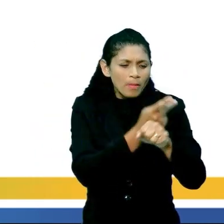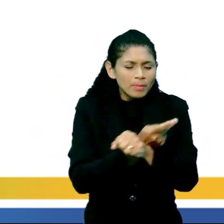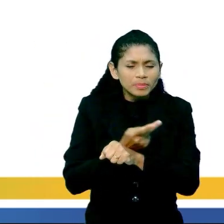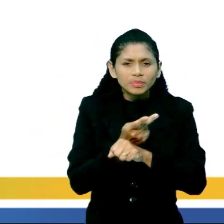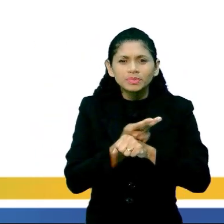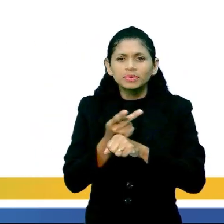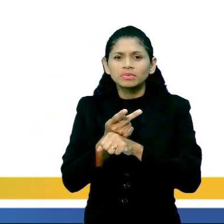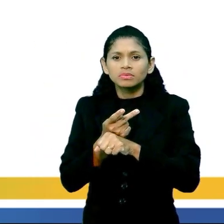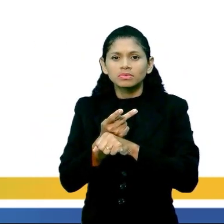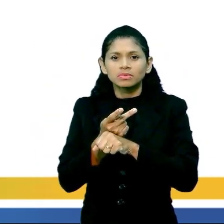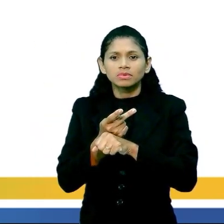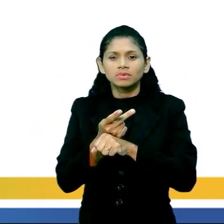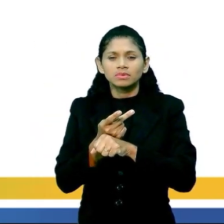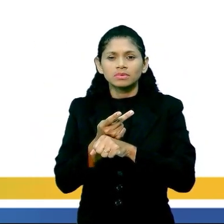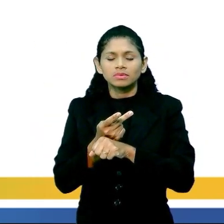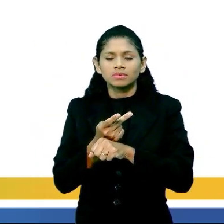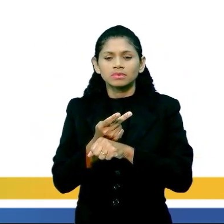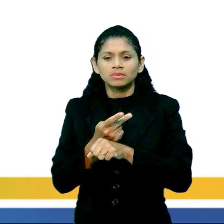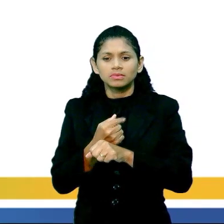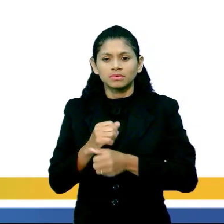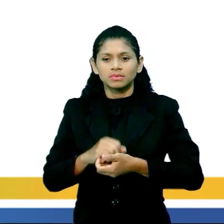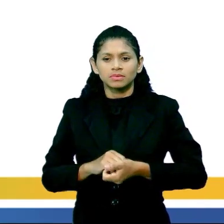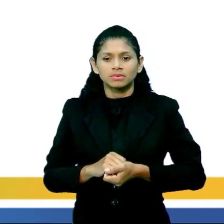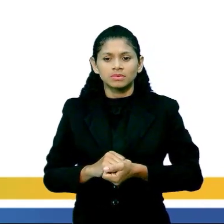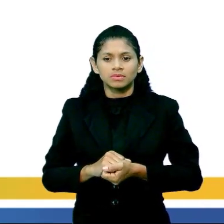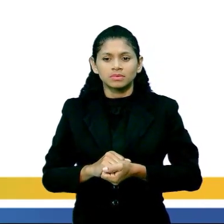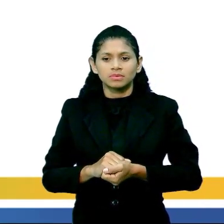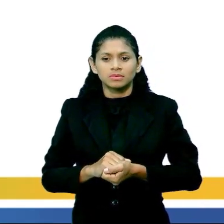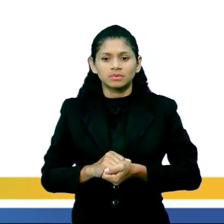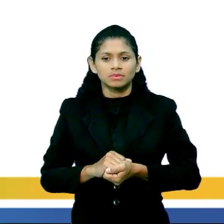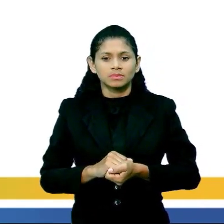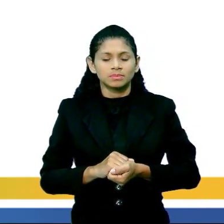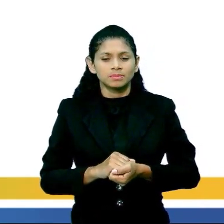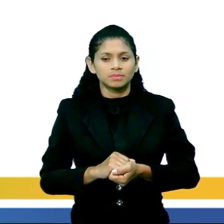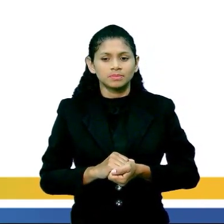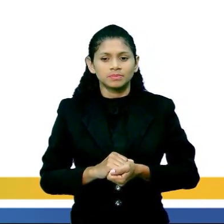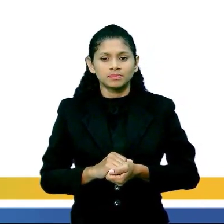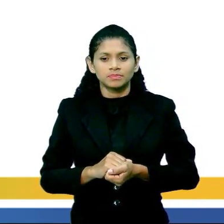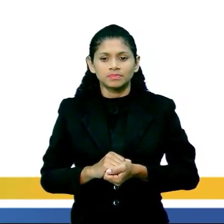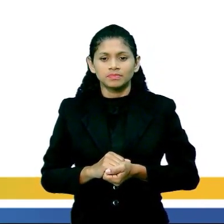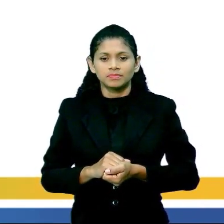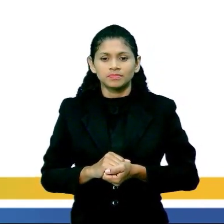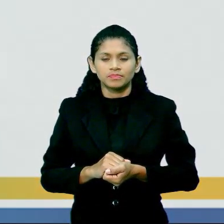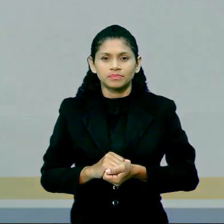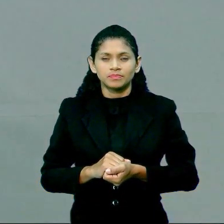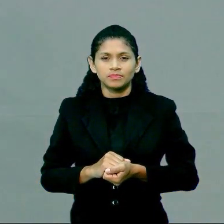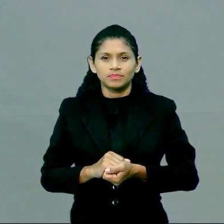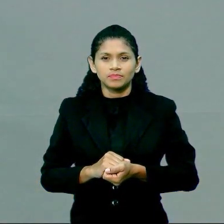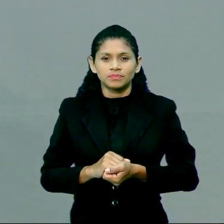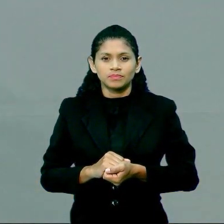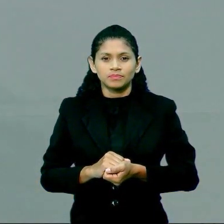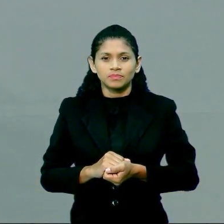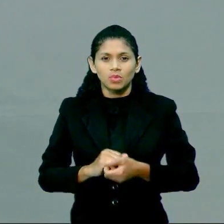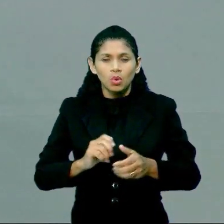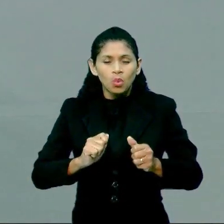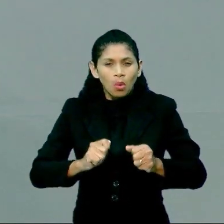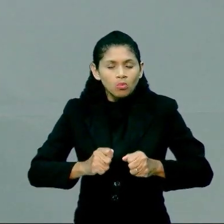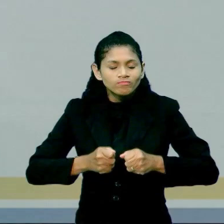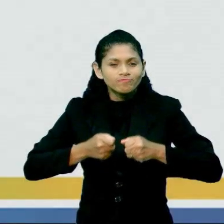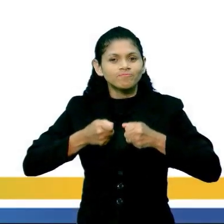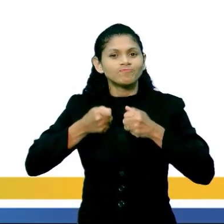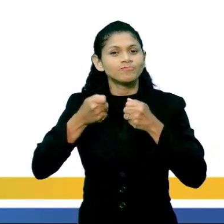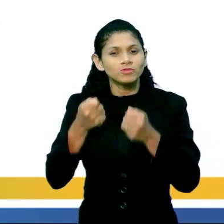essa força com o quê? Com tensão e voluntário. Então vamos ver, ou seja, um modo de buscar a força, né? Com tensão